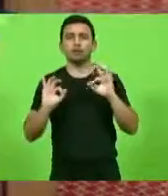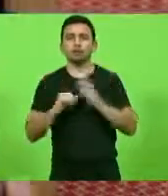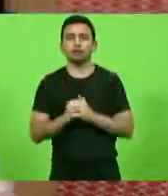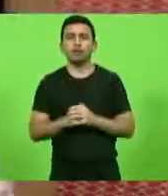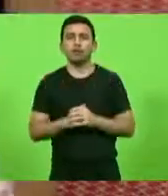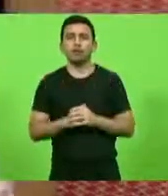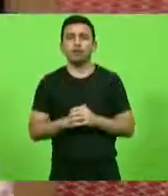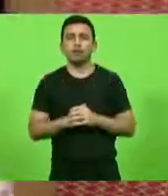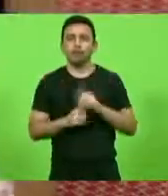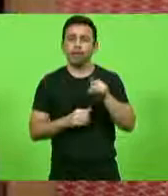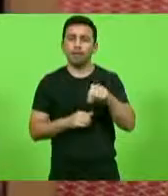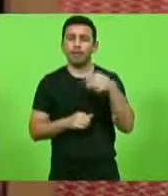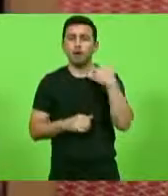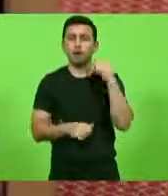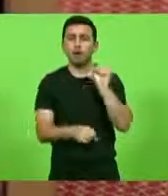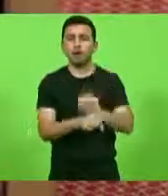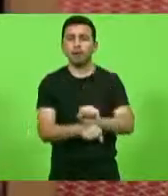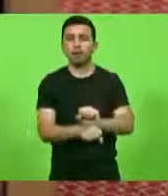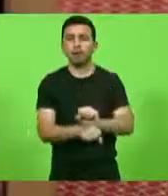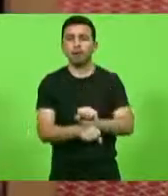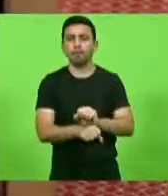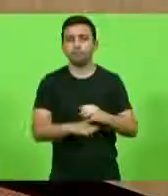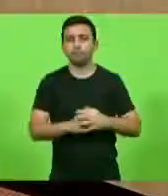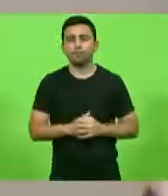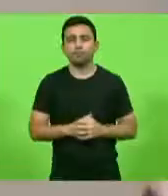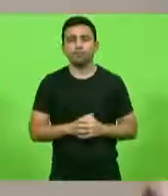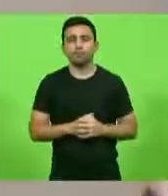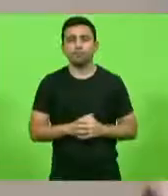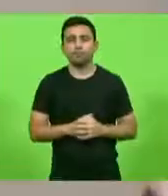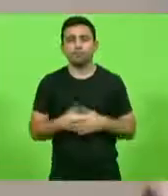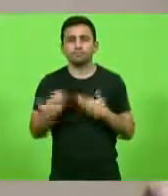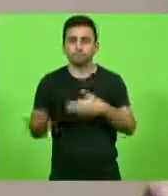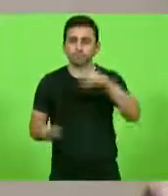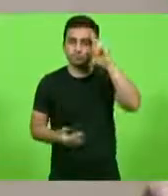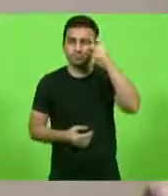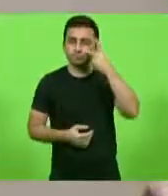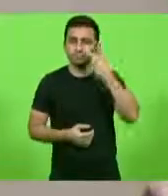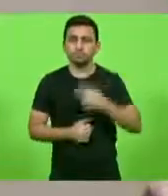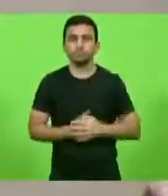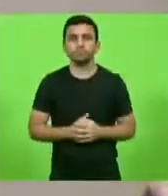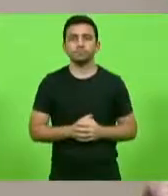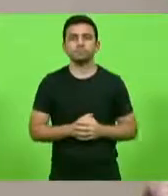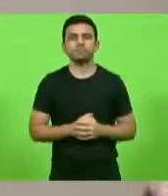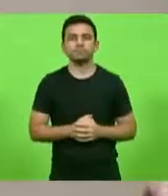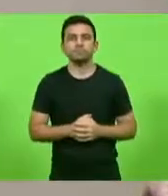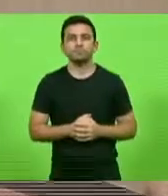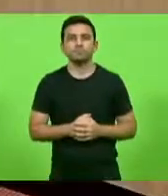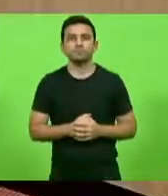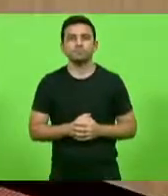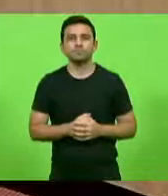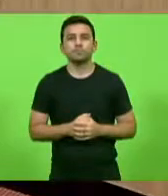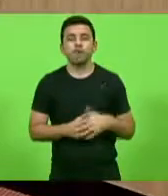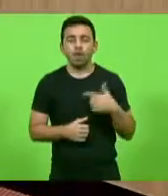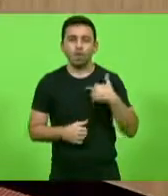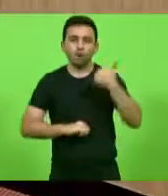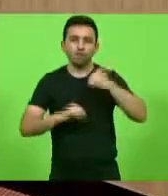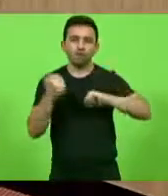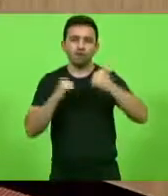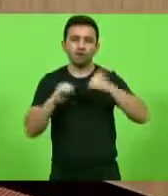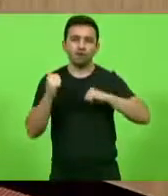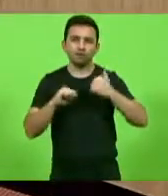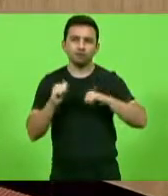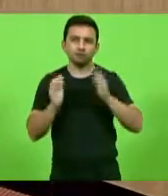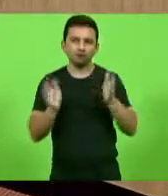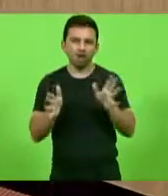que está parado. Obrigado, presidente. Deputado Milton Alves. Senhor presidente, eu fiz uma avaliação